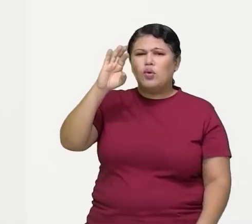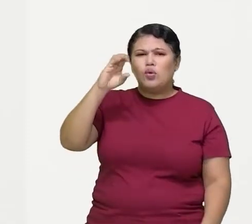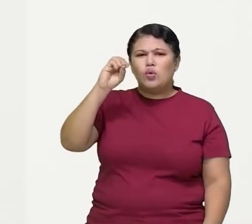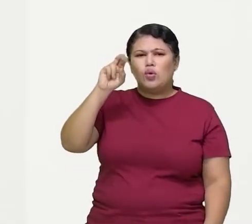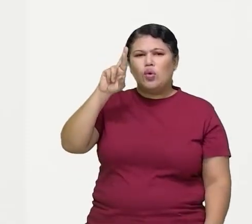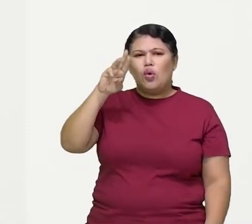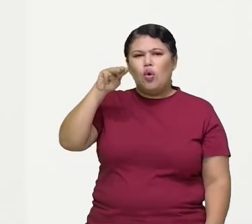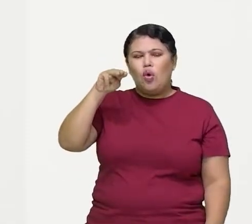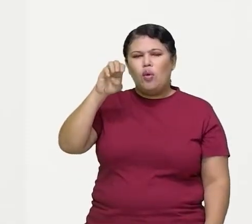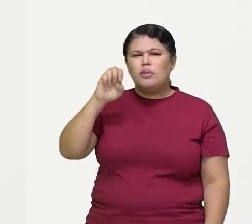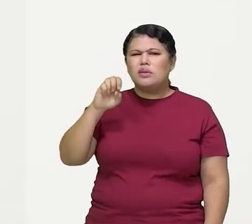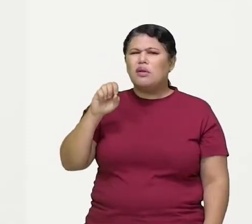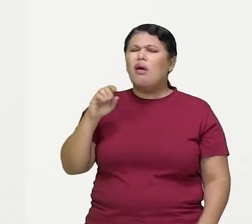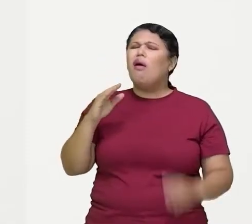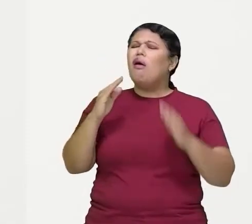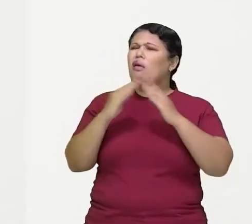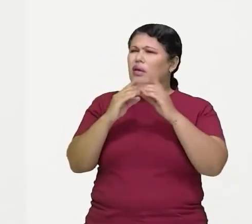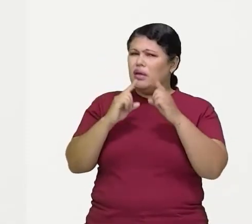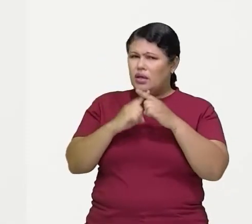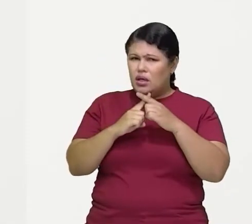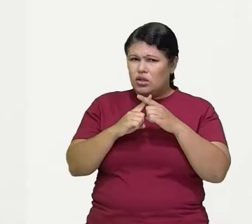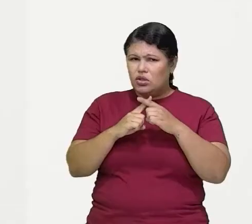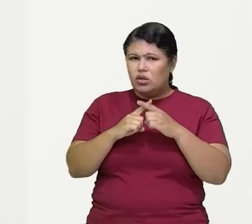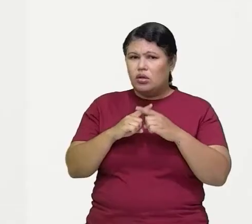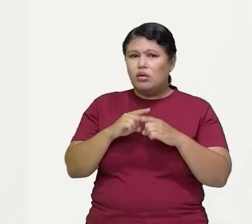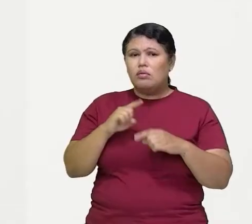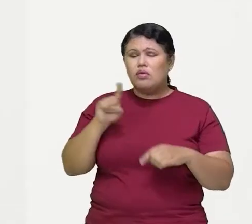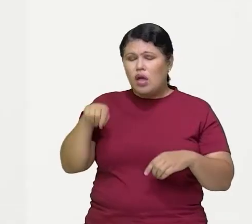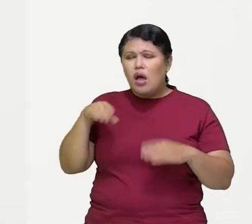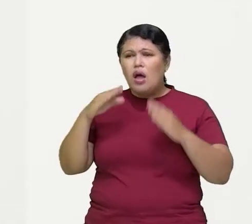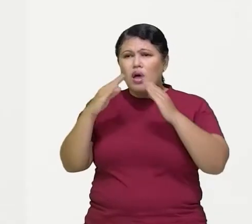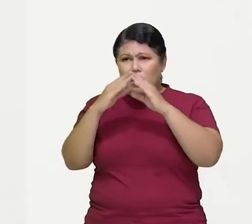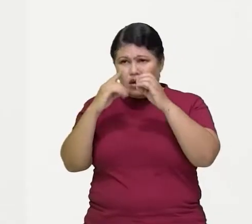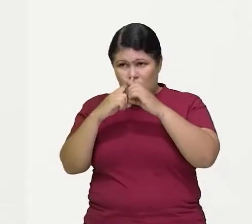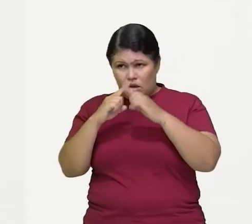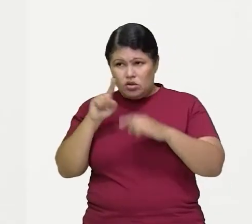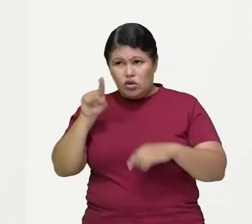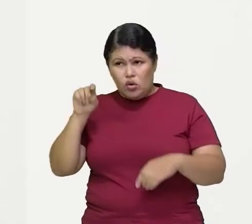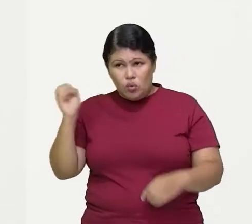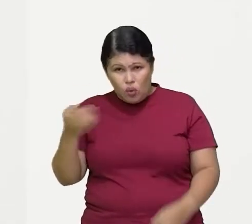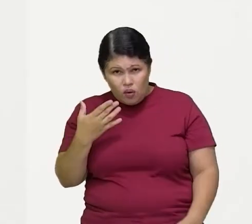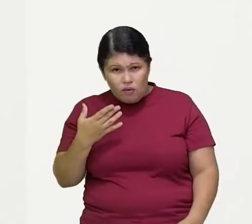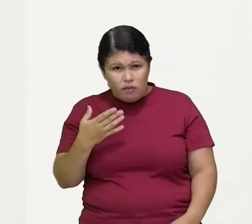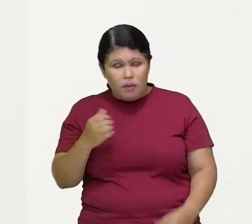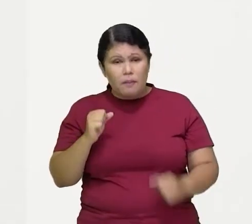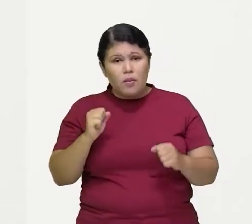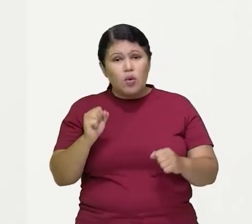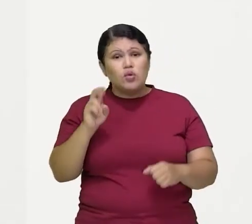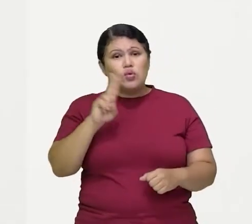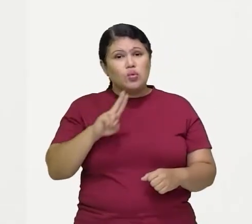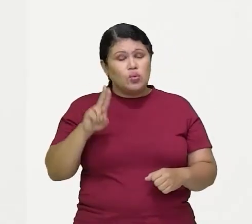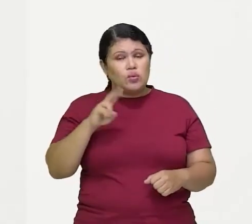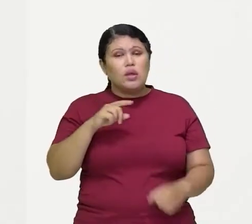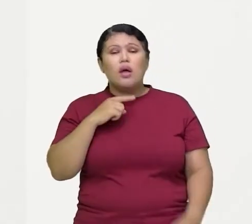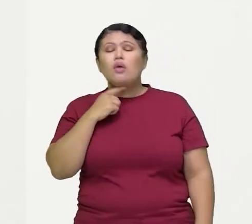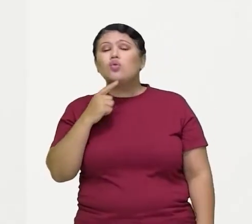A igreja? Já haverá igreja nova? Ou seja, para indicar uma